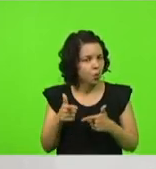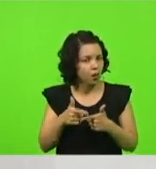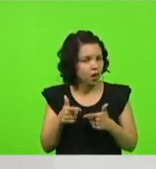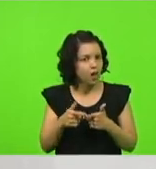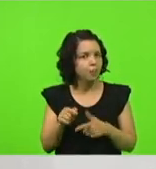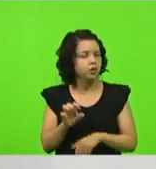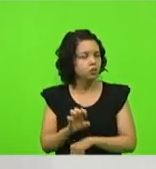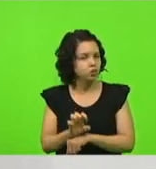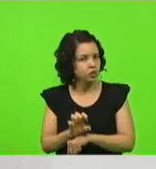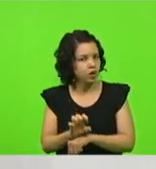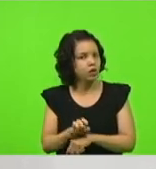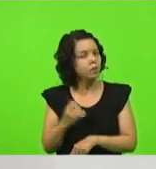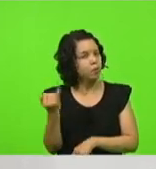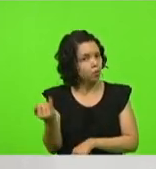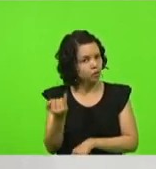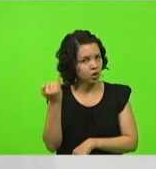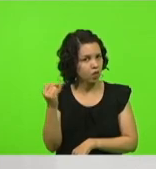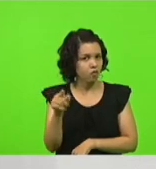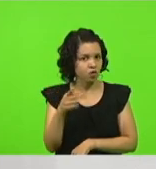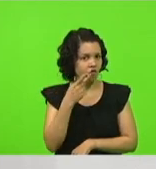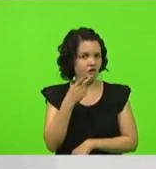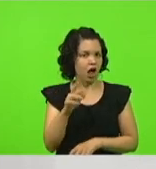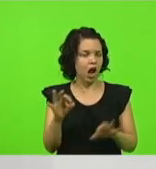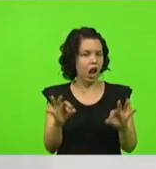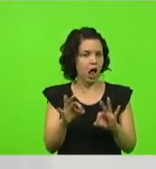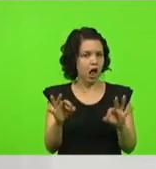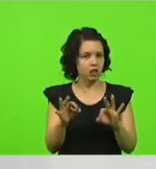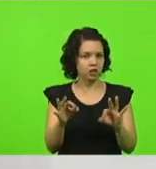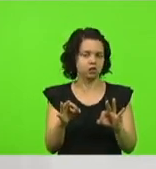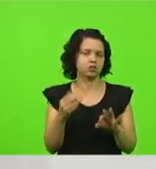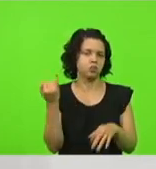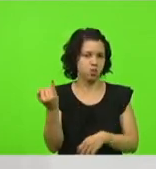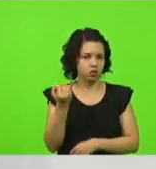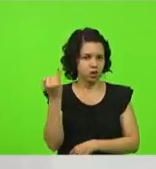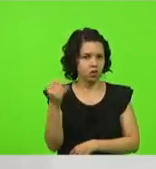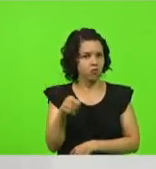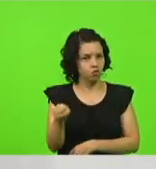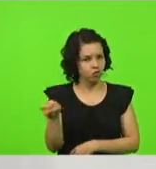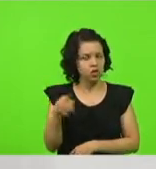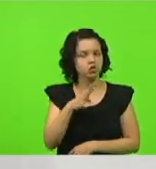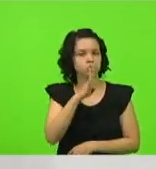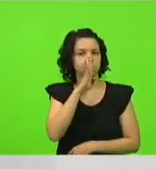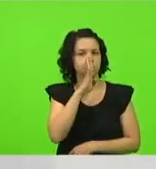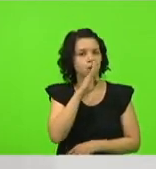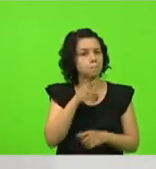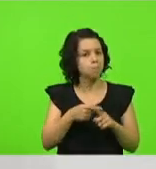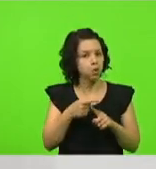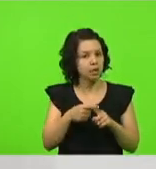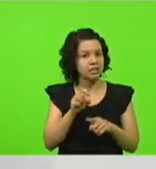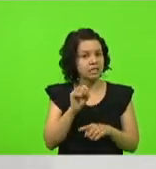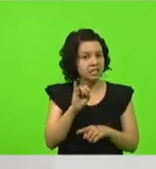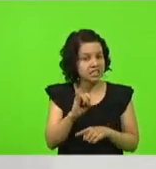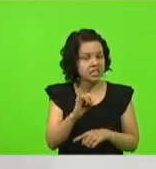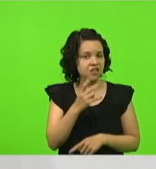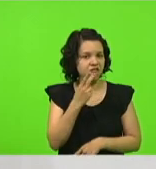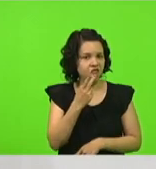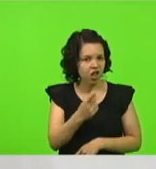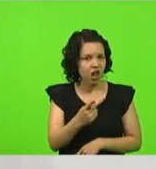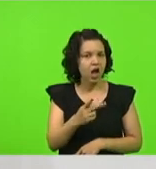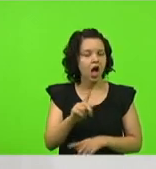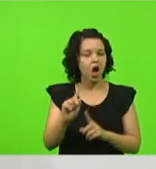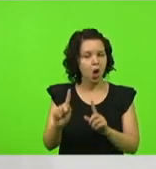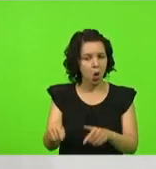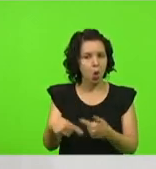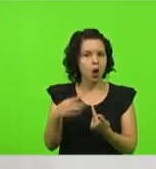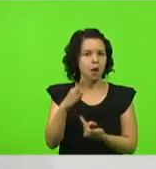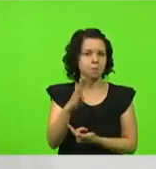é importante que vocês não falem nada. É importante que vocês fiquem em silêncio. Porque se falar, é boletim de ocorrência.